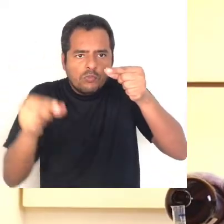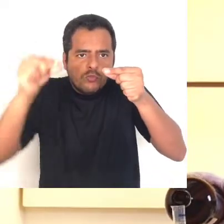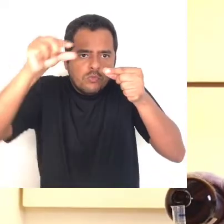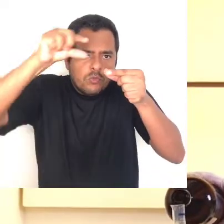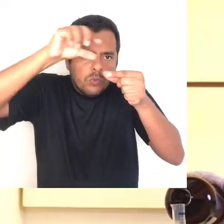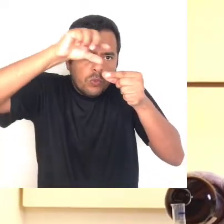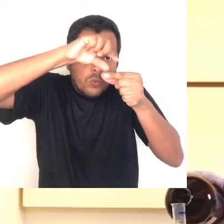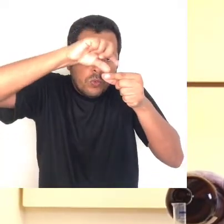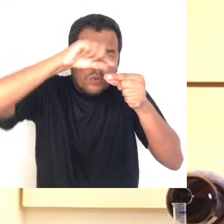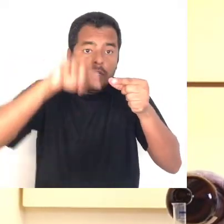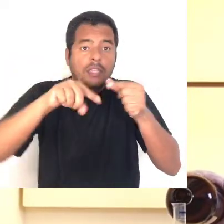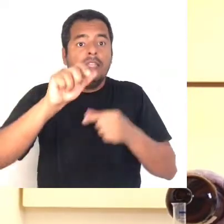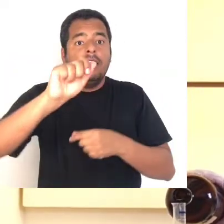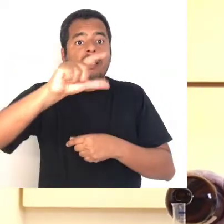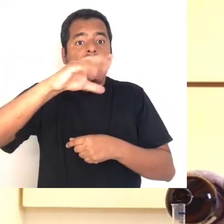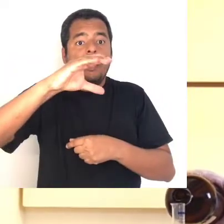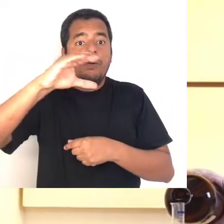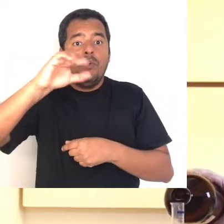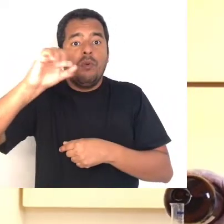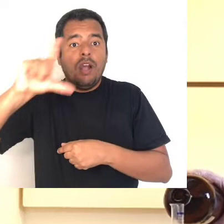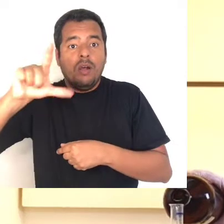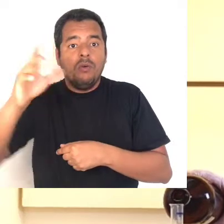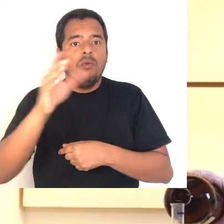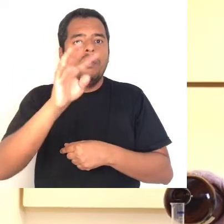é o álcool